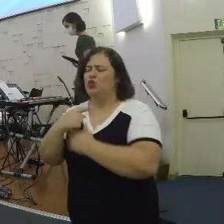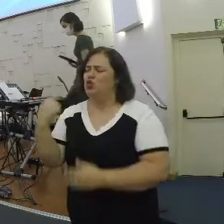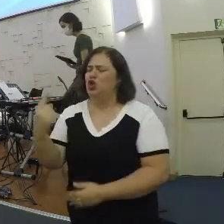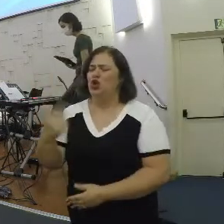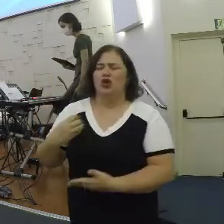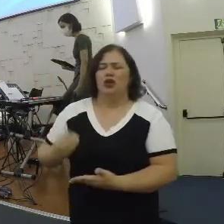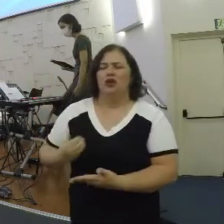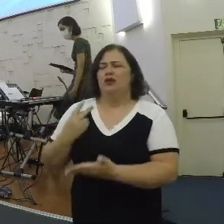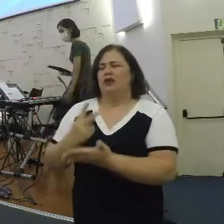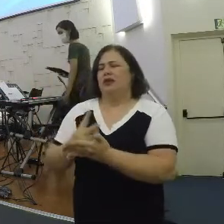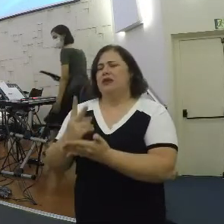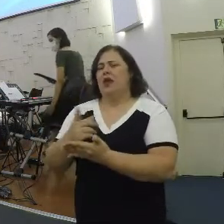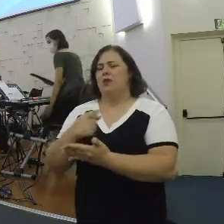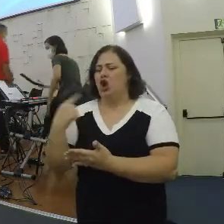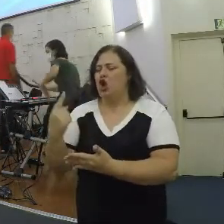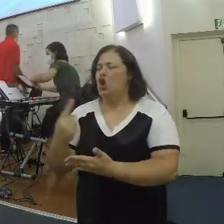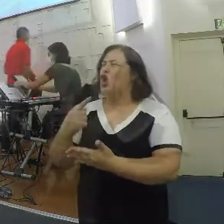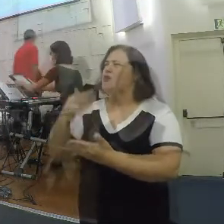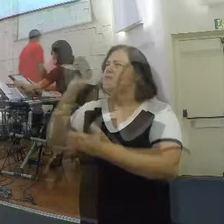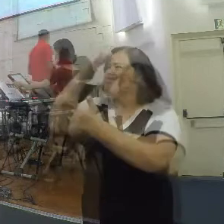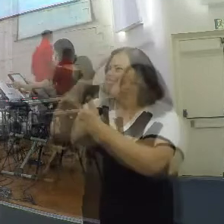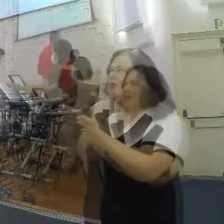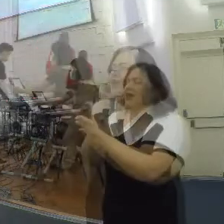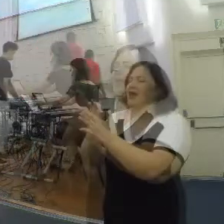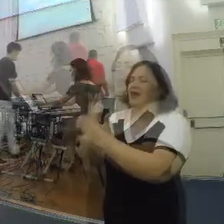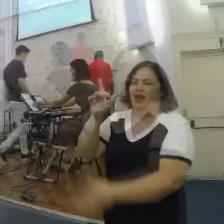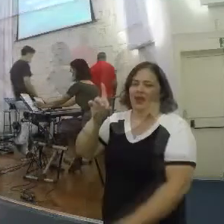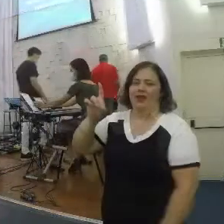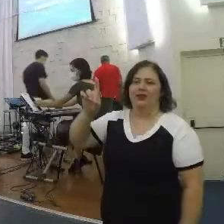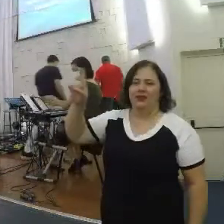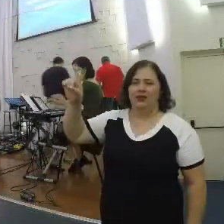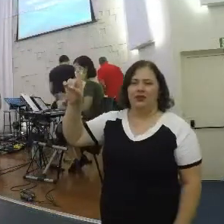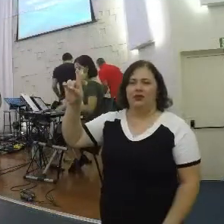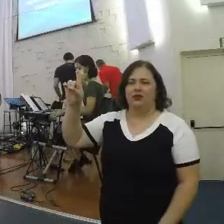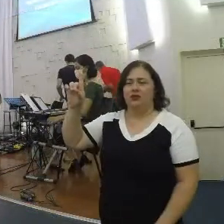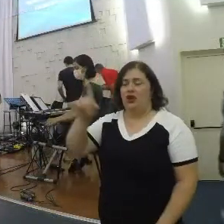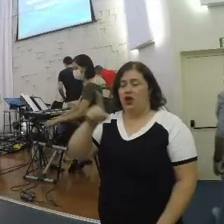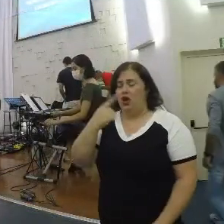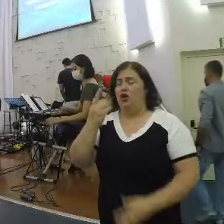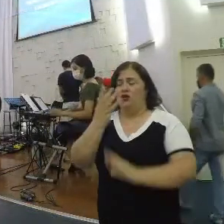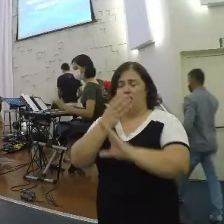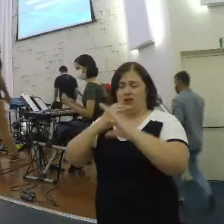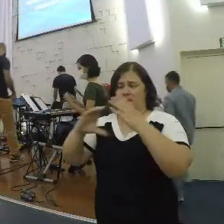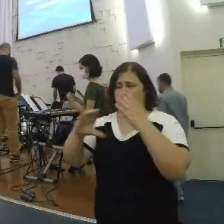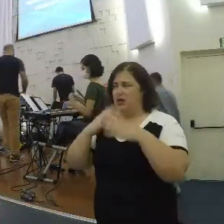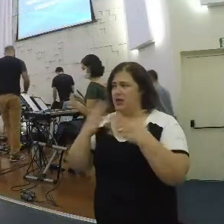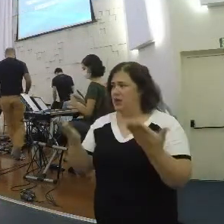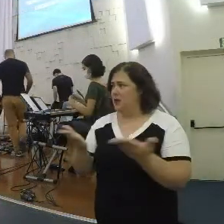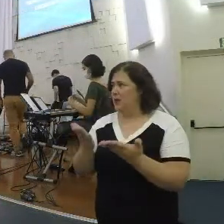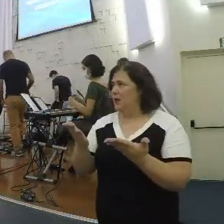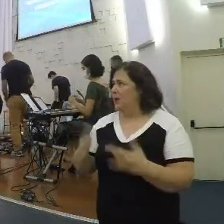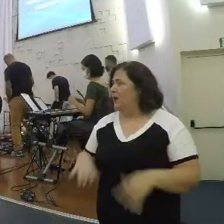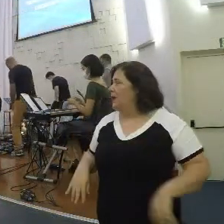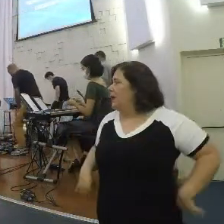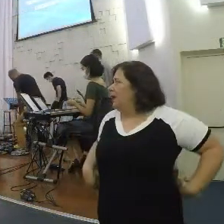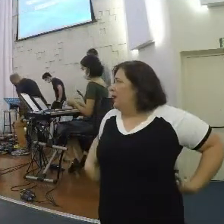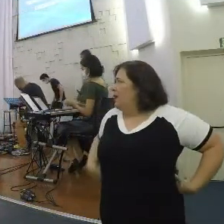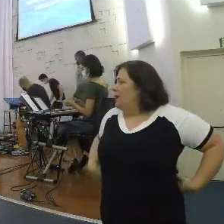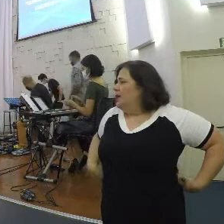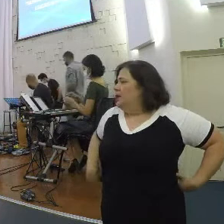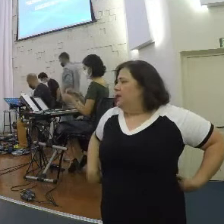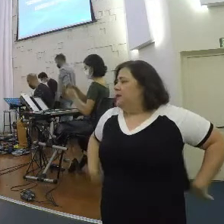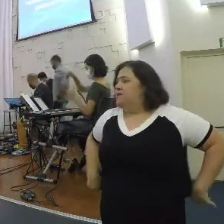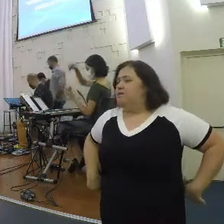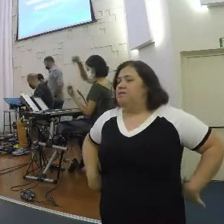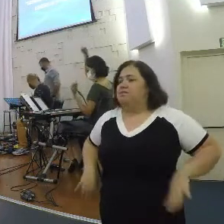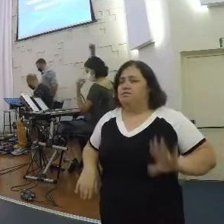a sua voz e ouvir a sua palavra. Vamos cantar o hino A Voz de Jesus. Os irmãos sabem